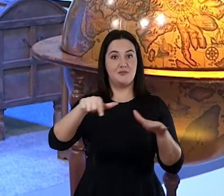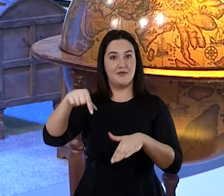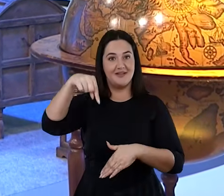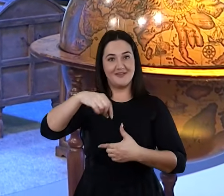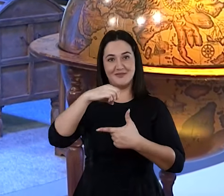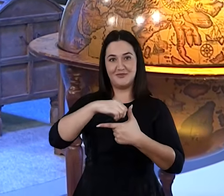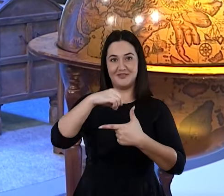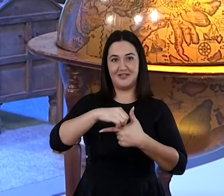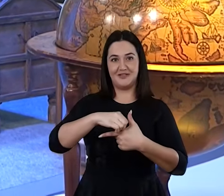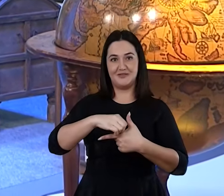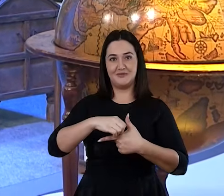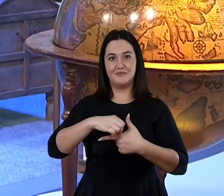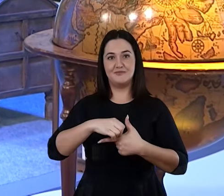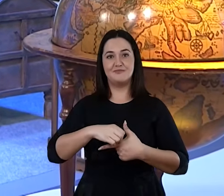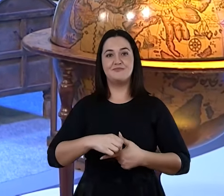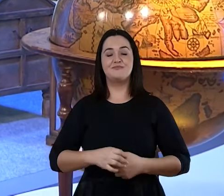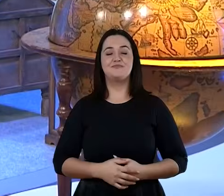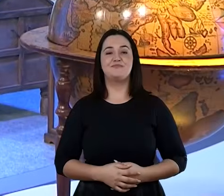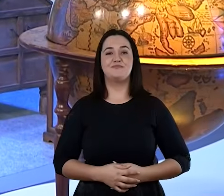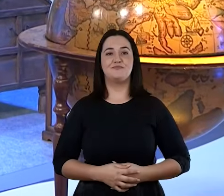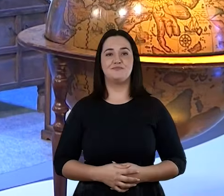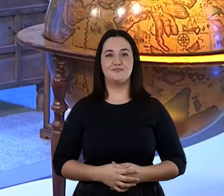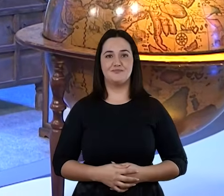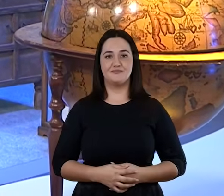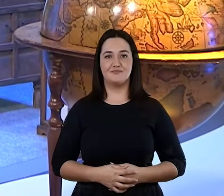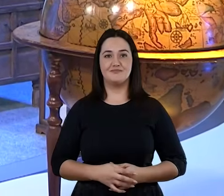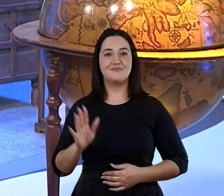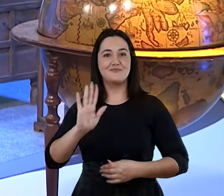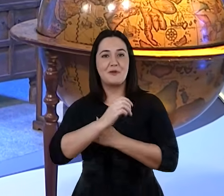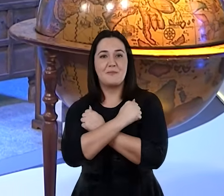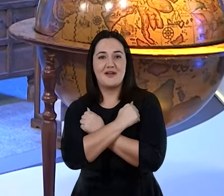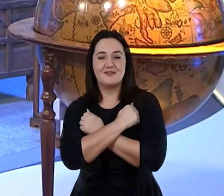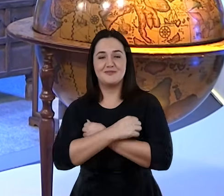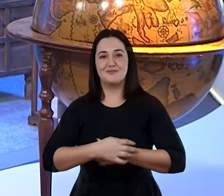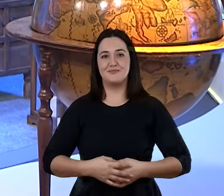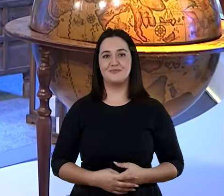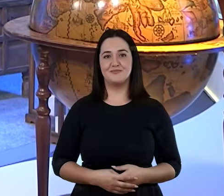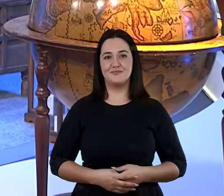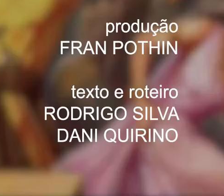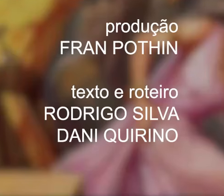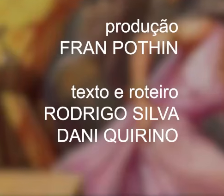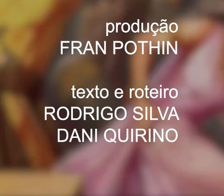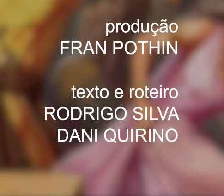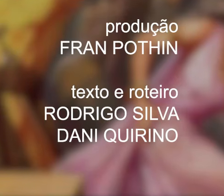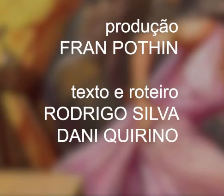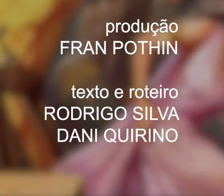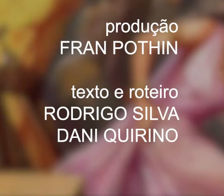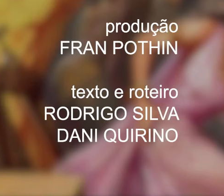vem aqui na TV Novo Tempo, o seu canal da Esperança. Um abraço e até lá.